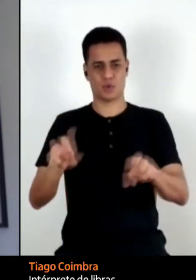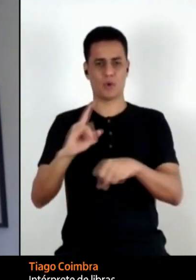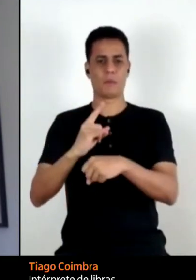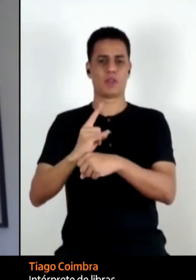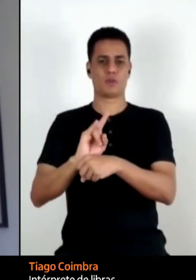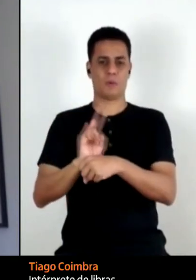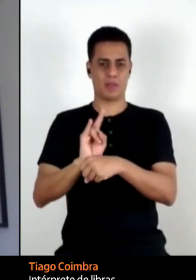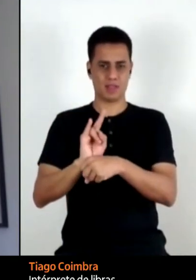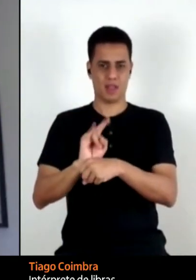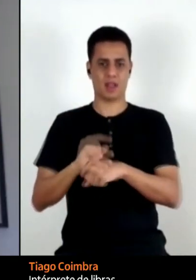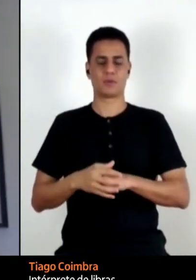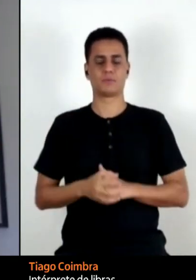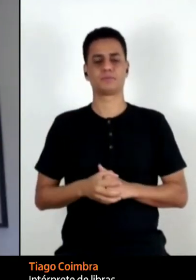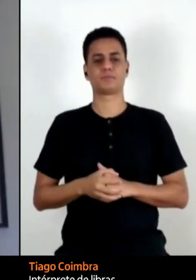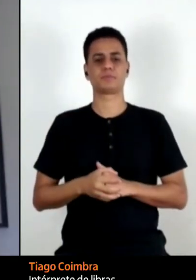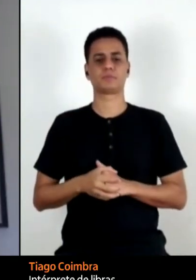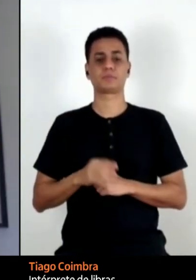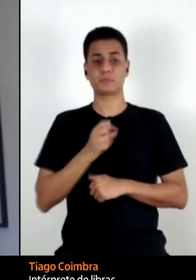menos conhecida